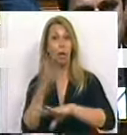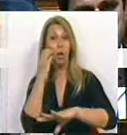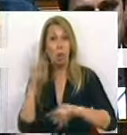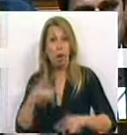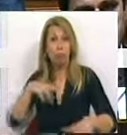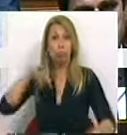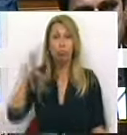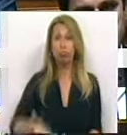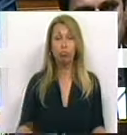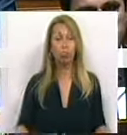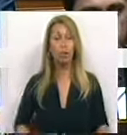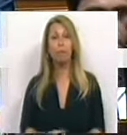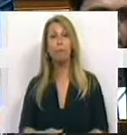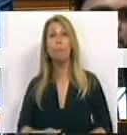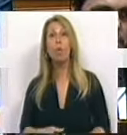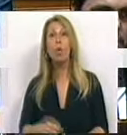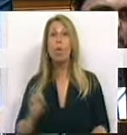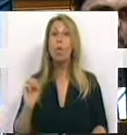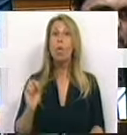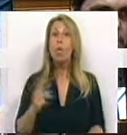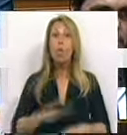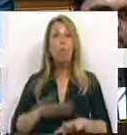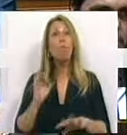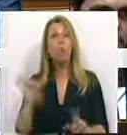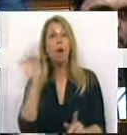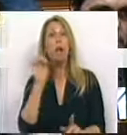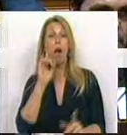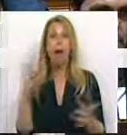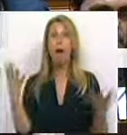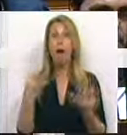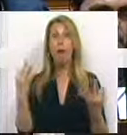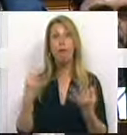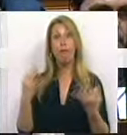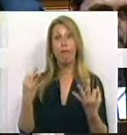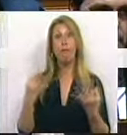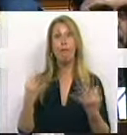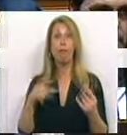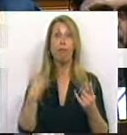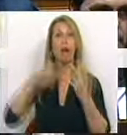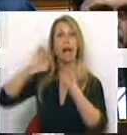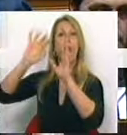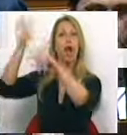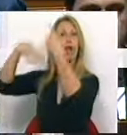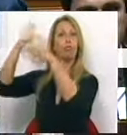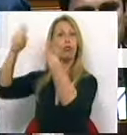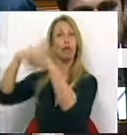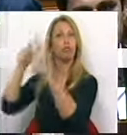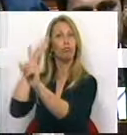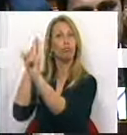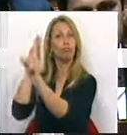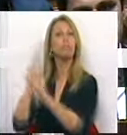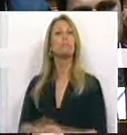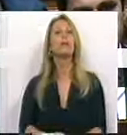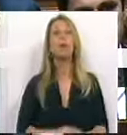em Portugal, seja por ser um importante destino das nossas exportações,